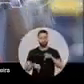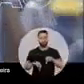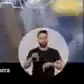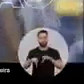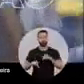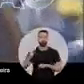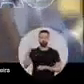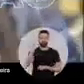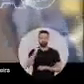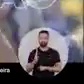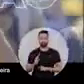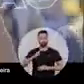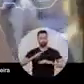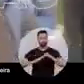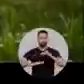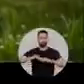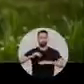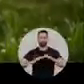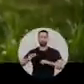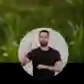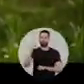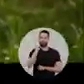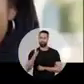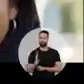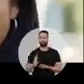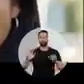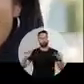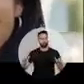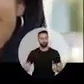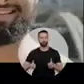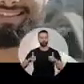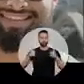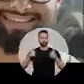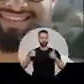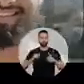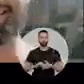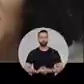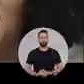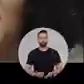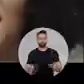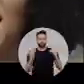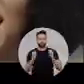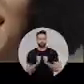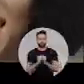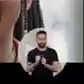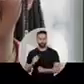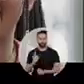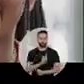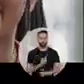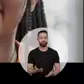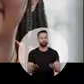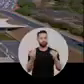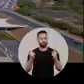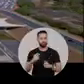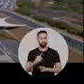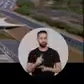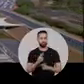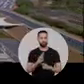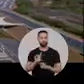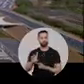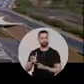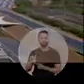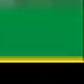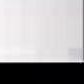trabalhar junto com a população brasileira na construção de um Brasil cada vez melhor junte-se a nós